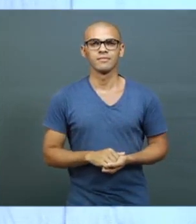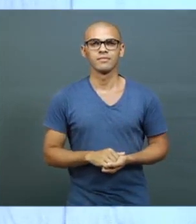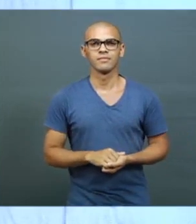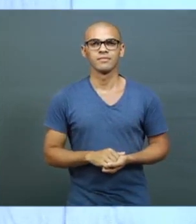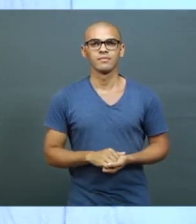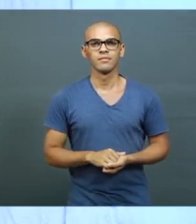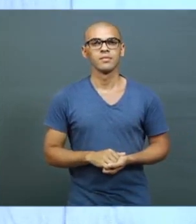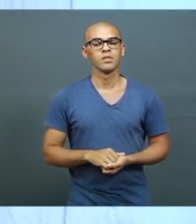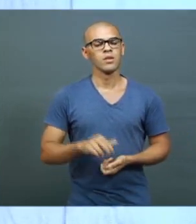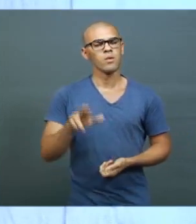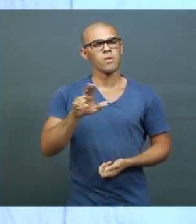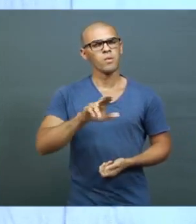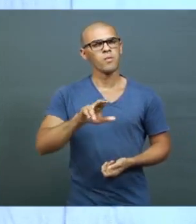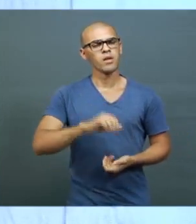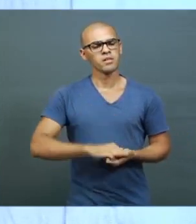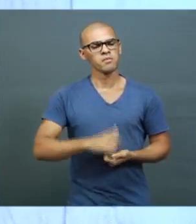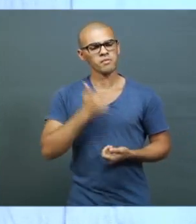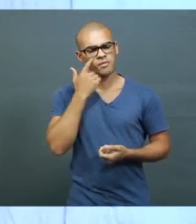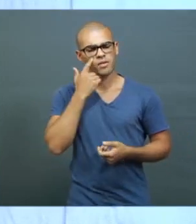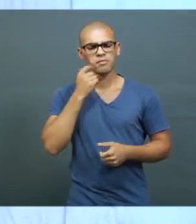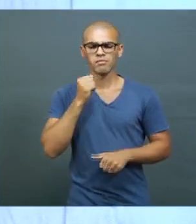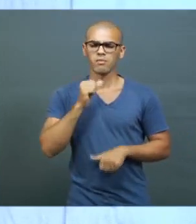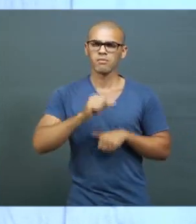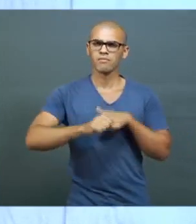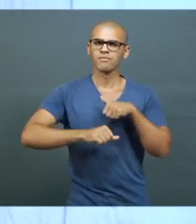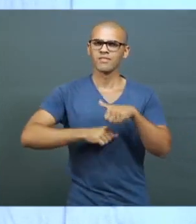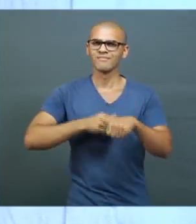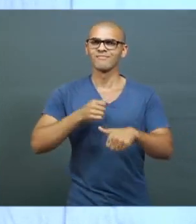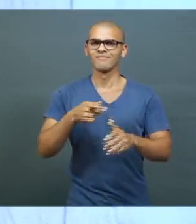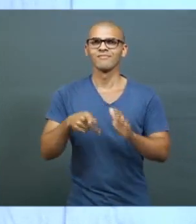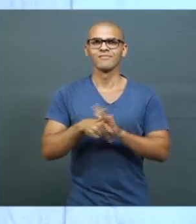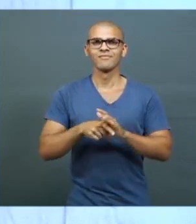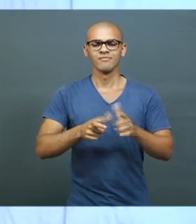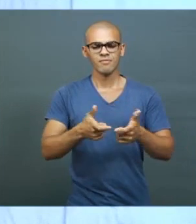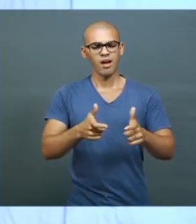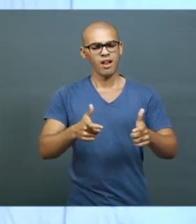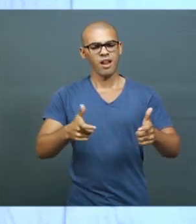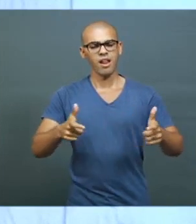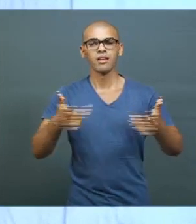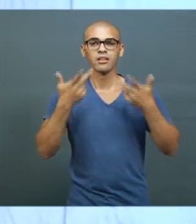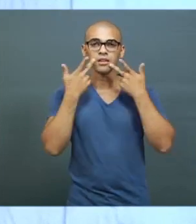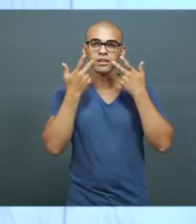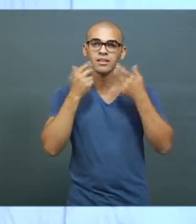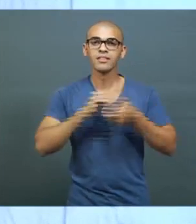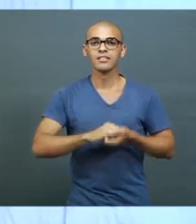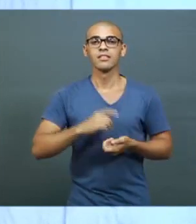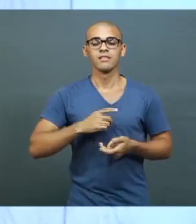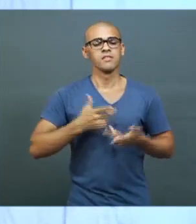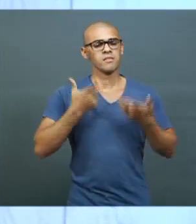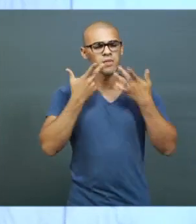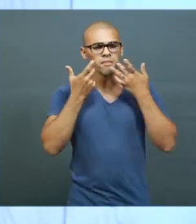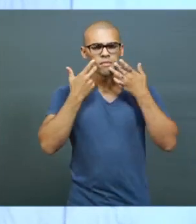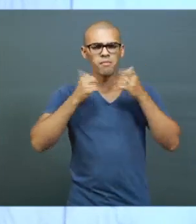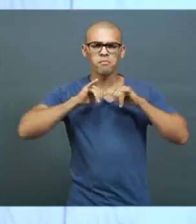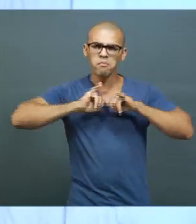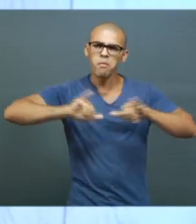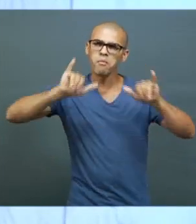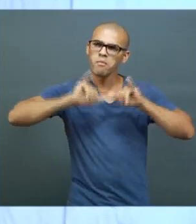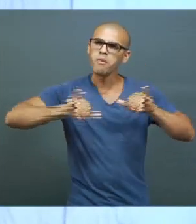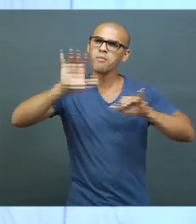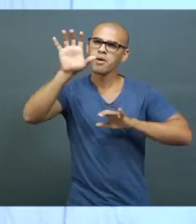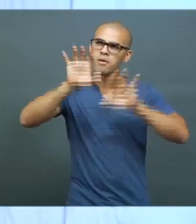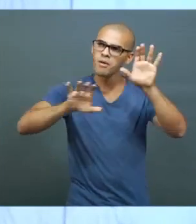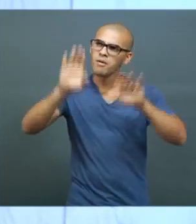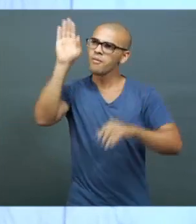Uberlândia tem se tornado um polo para as produções teatrais. Além de peças que rodam o Brasil todo, algumas virem para cá. E